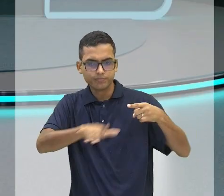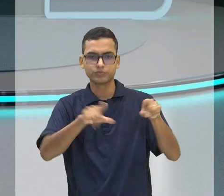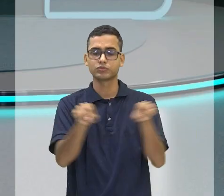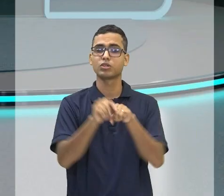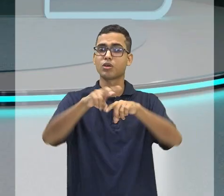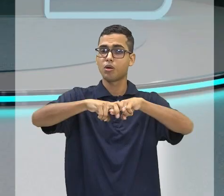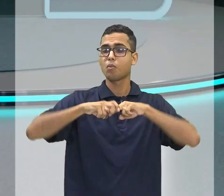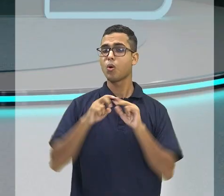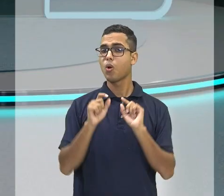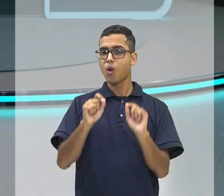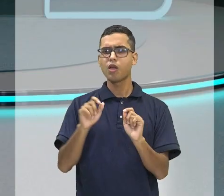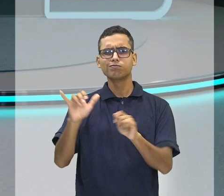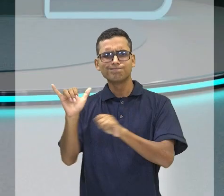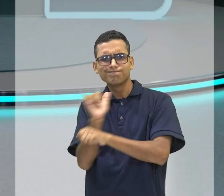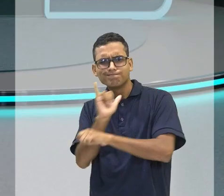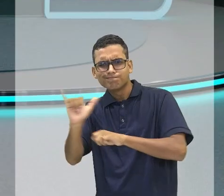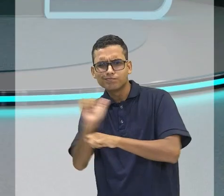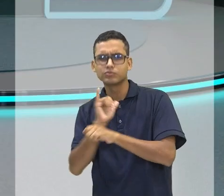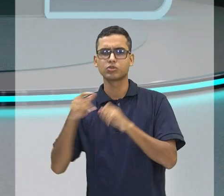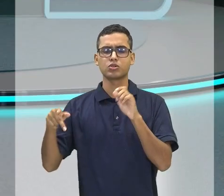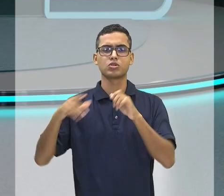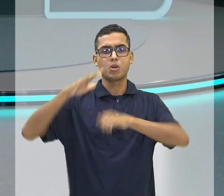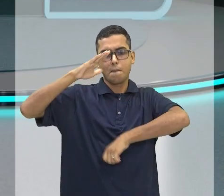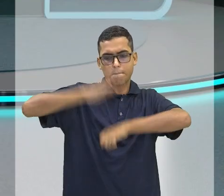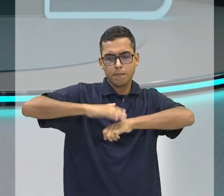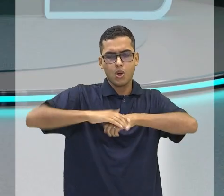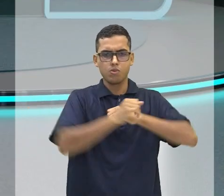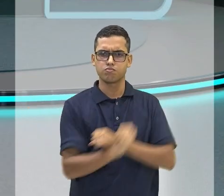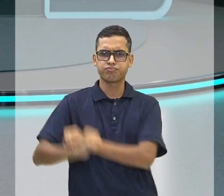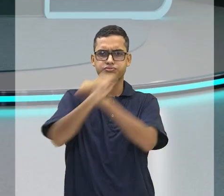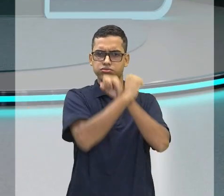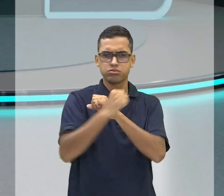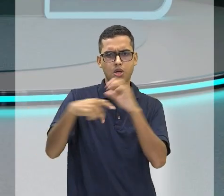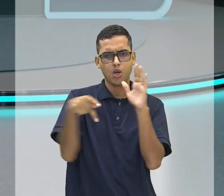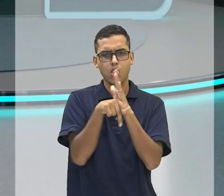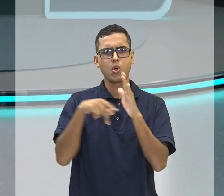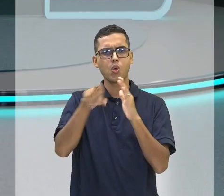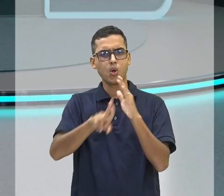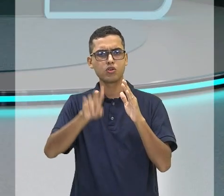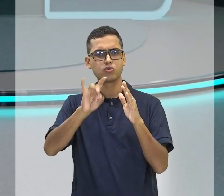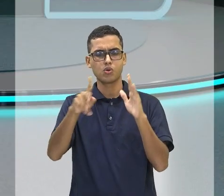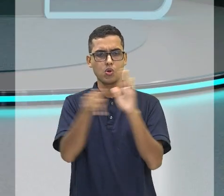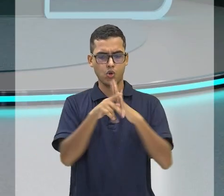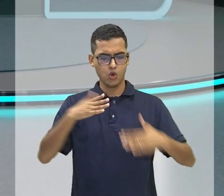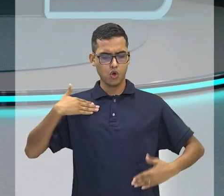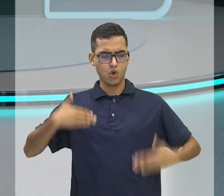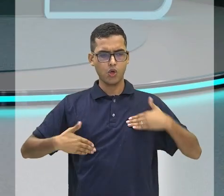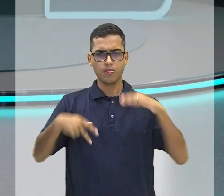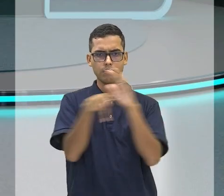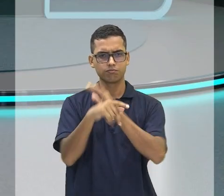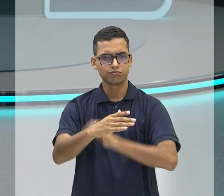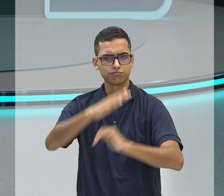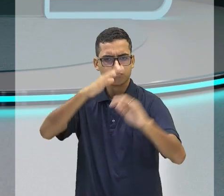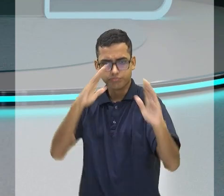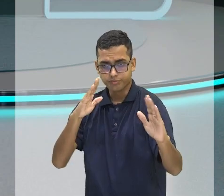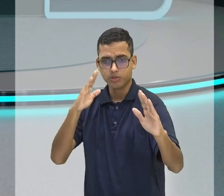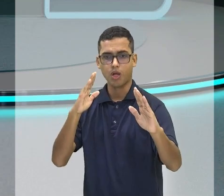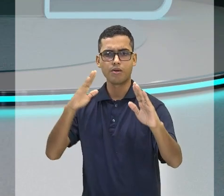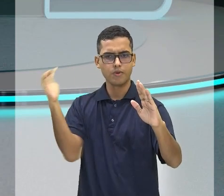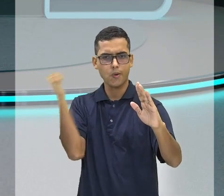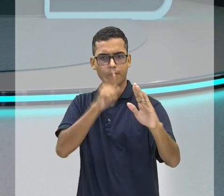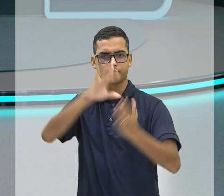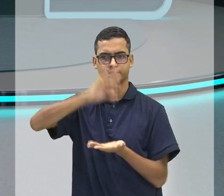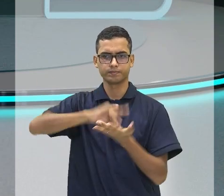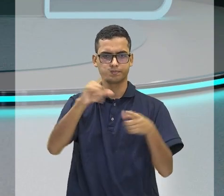quê? Técnicas de autodefesa que usasse apenas o próprio corpo, podemos prosseguir? Observem